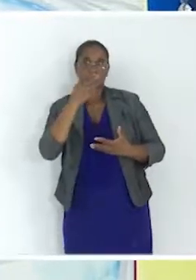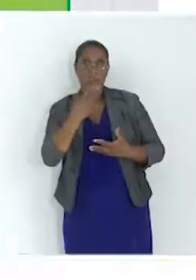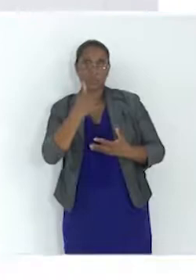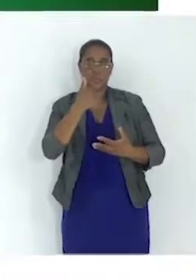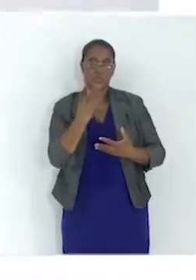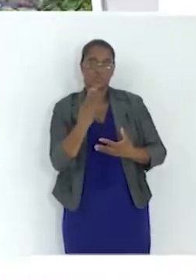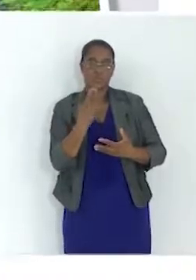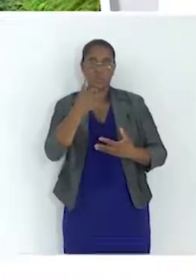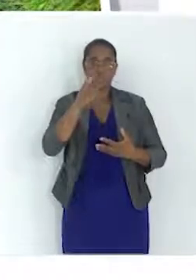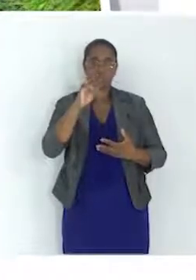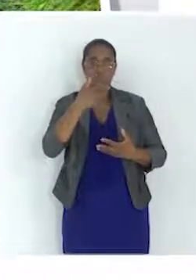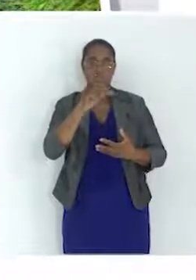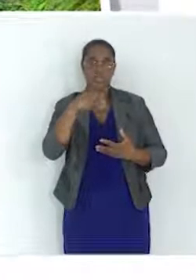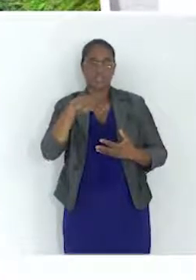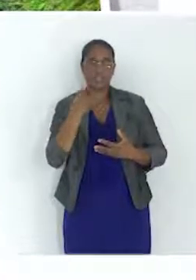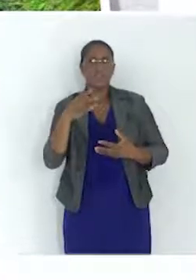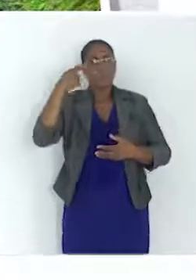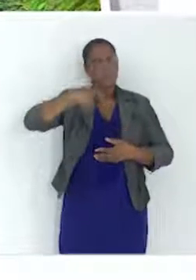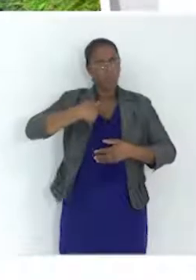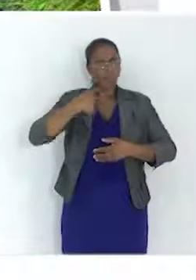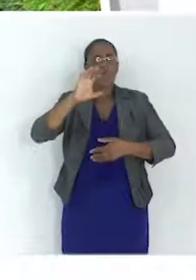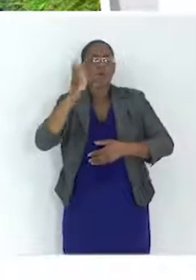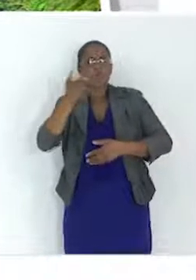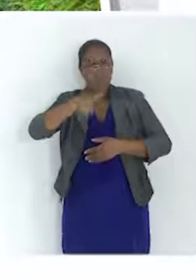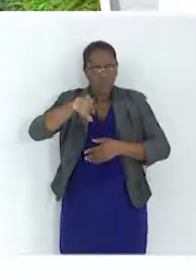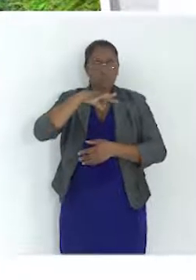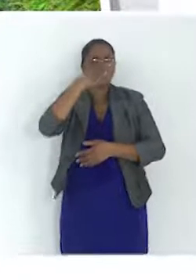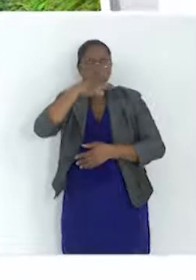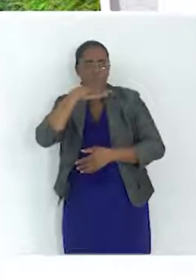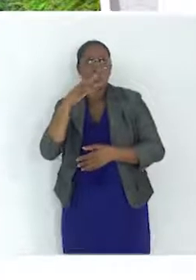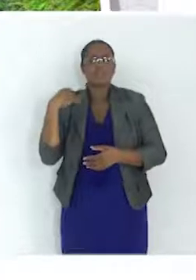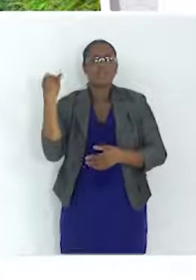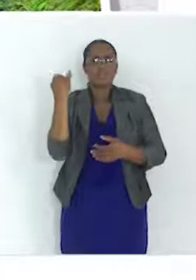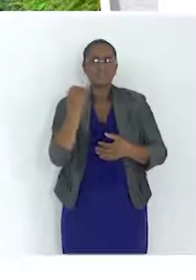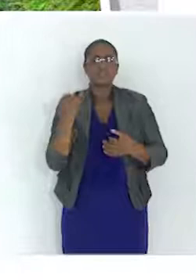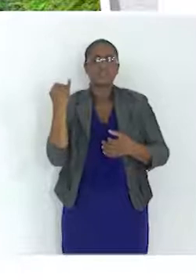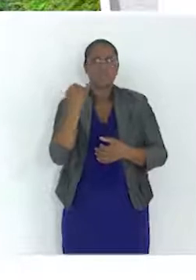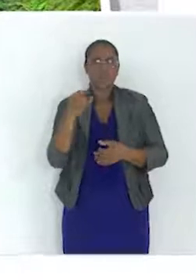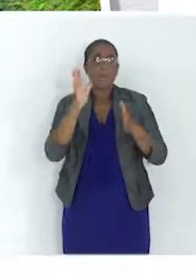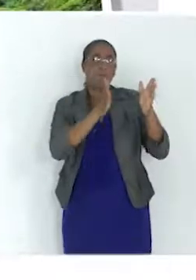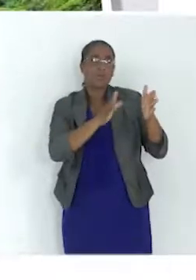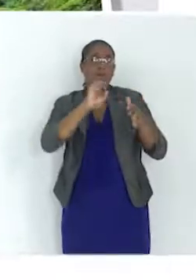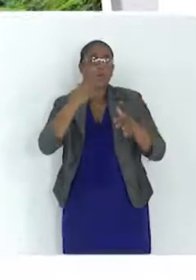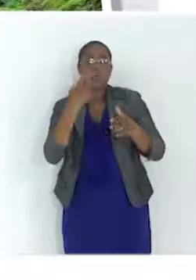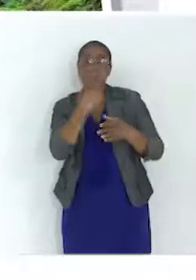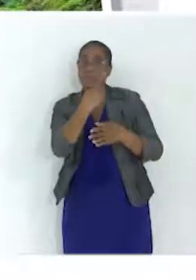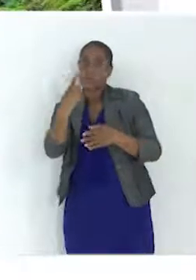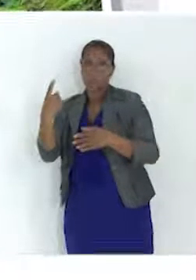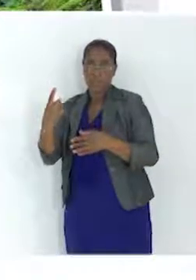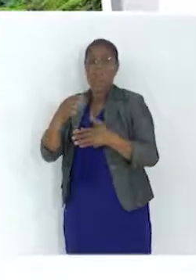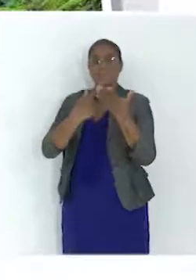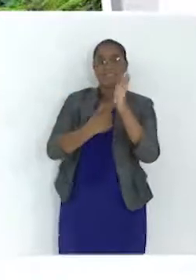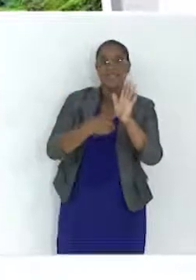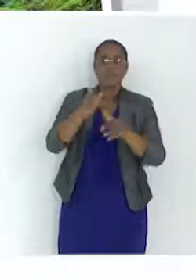quando nós estamos a referir a entidade particular ou individualizar. Por exemplo, quando estamos a falar de nome de